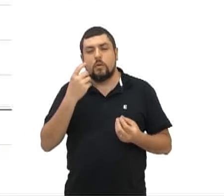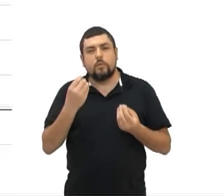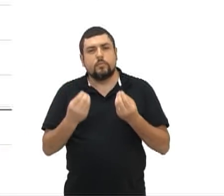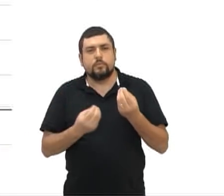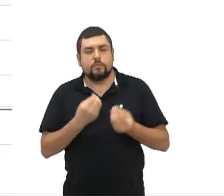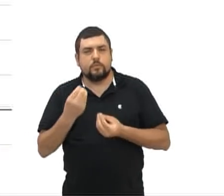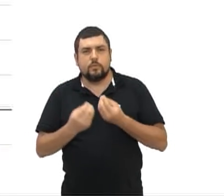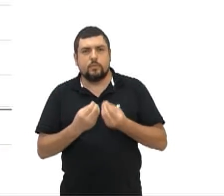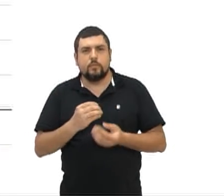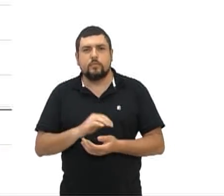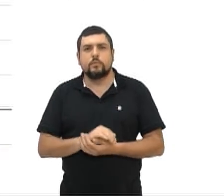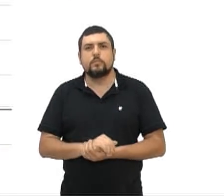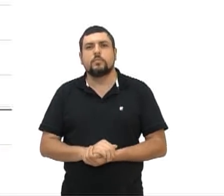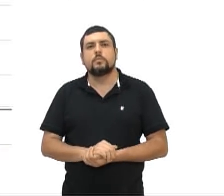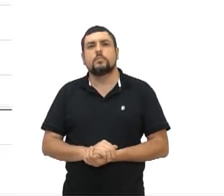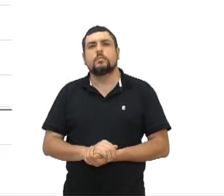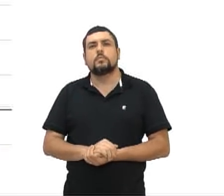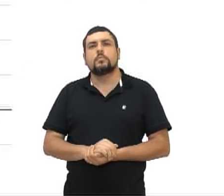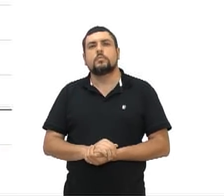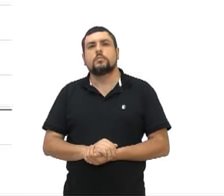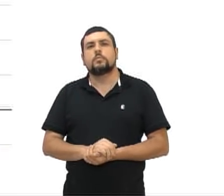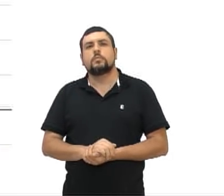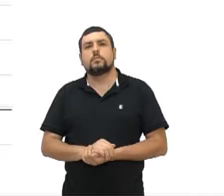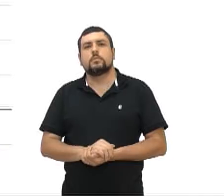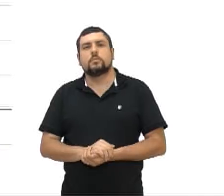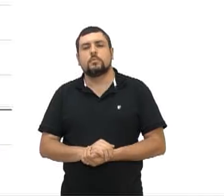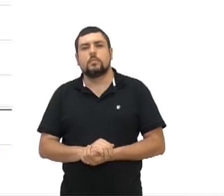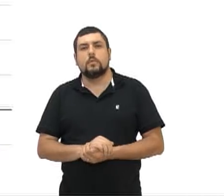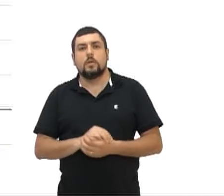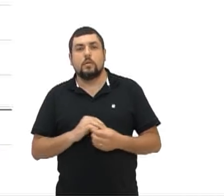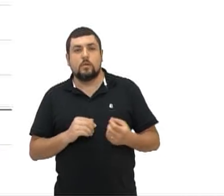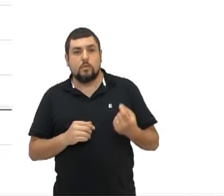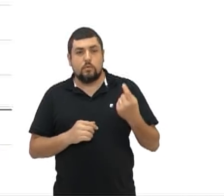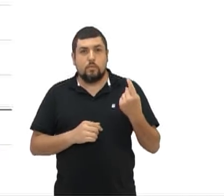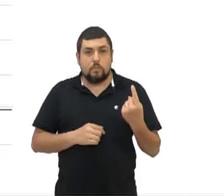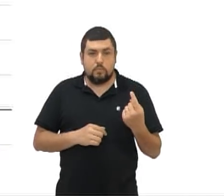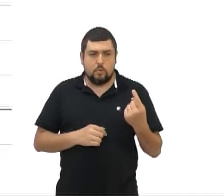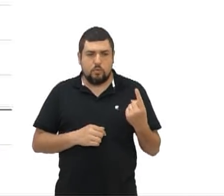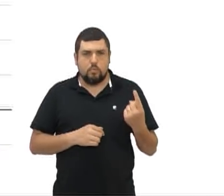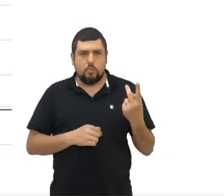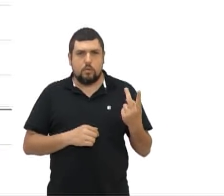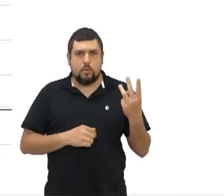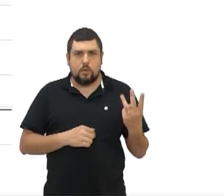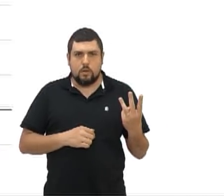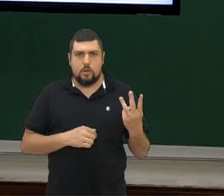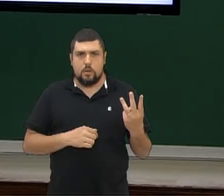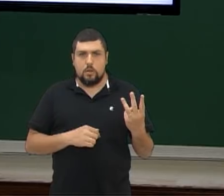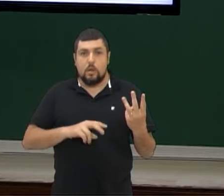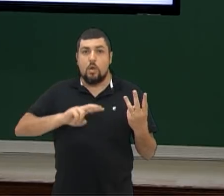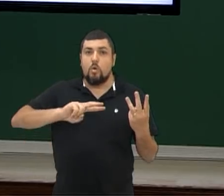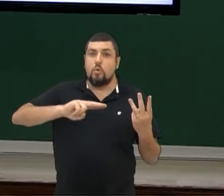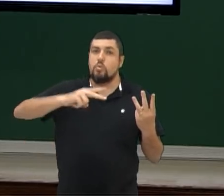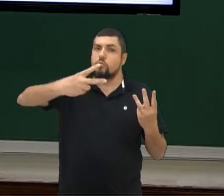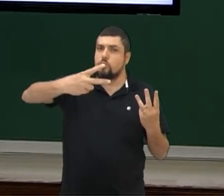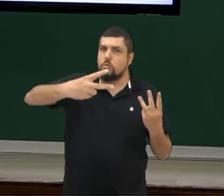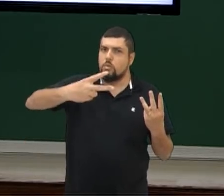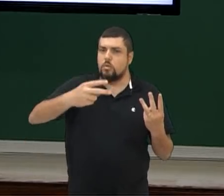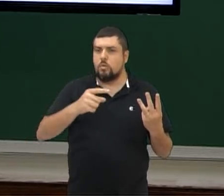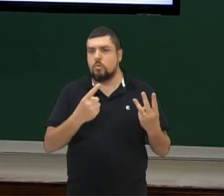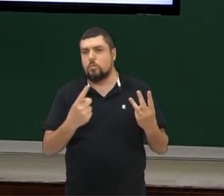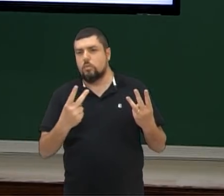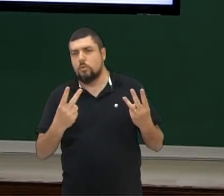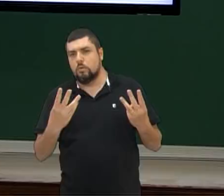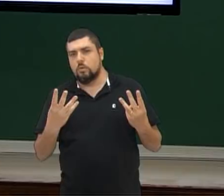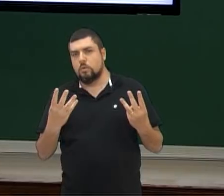3, tem 1, 2, 3, 4, 5, 6. Então ele dobra o seu tamanho, só que as